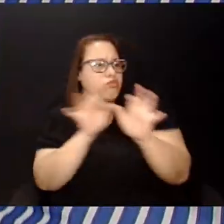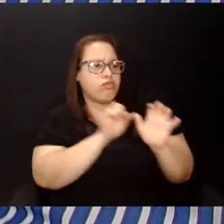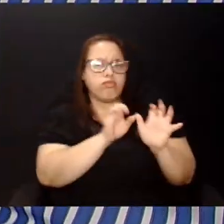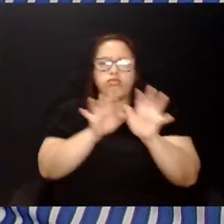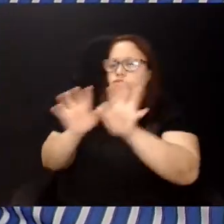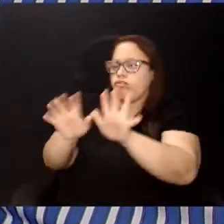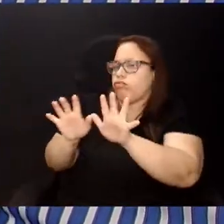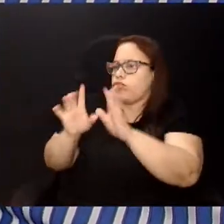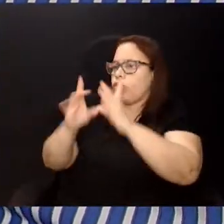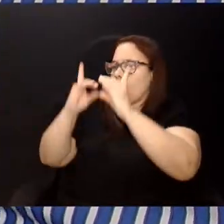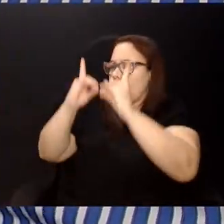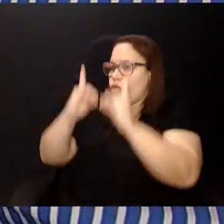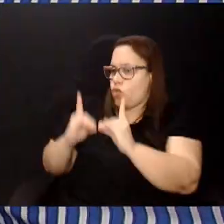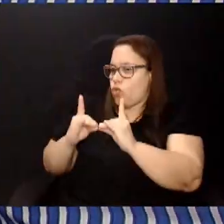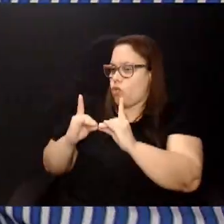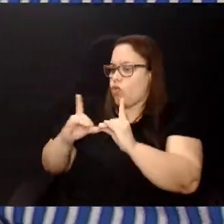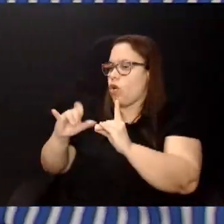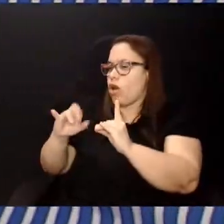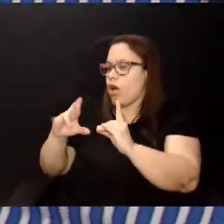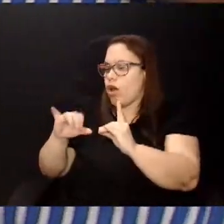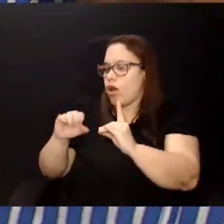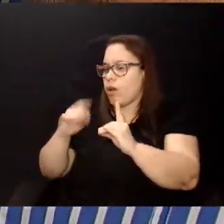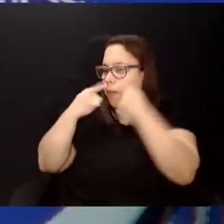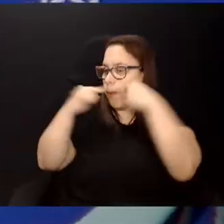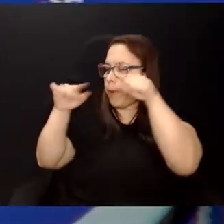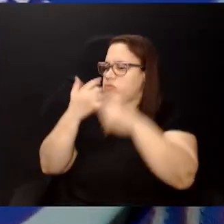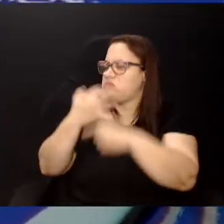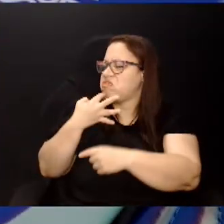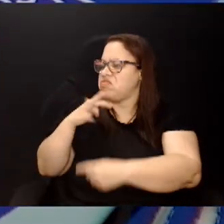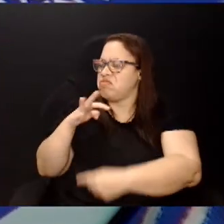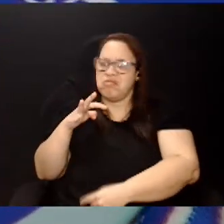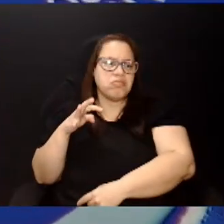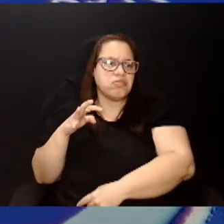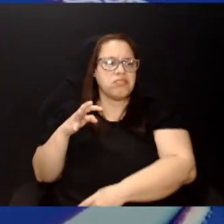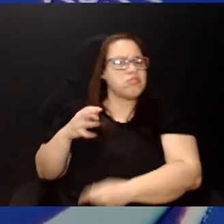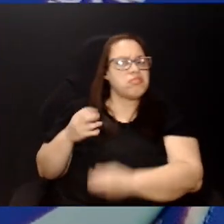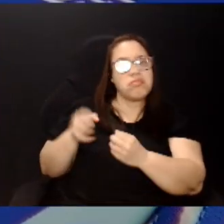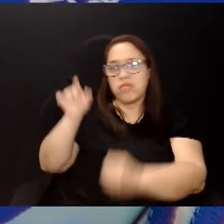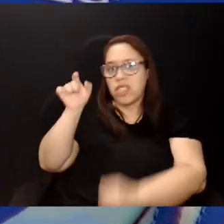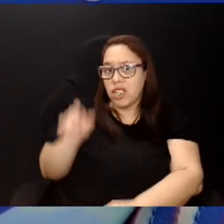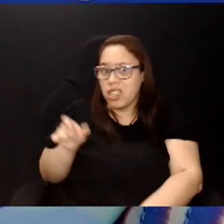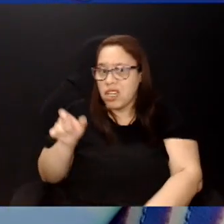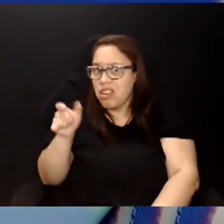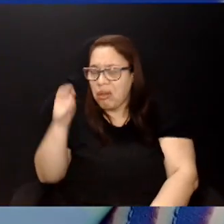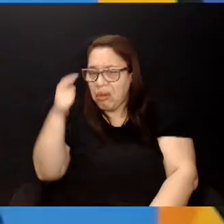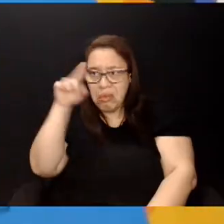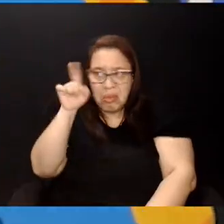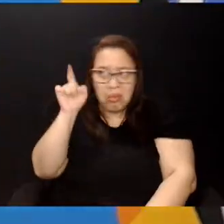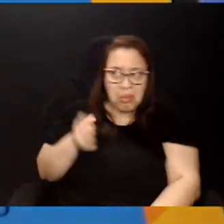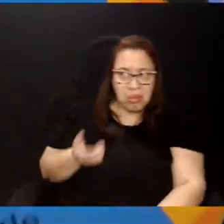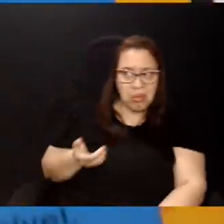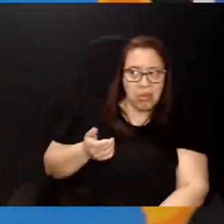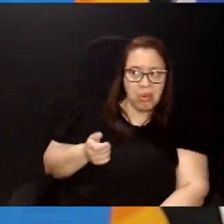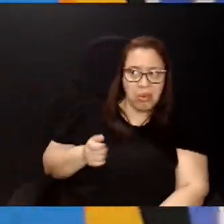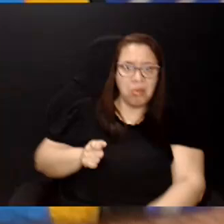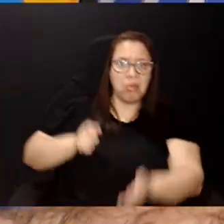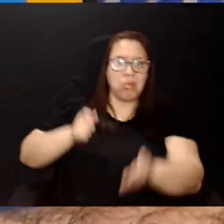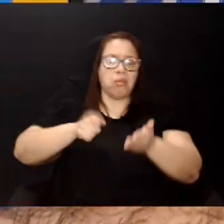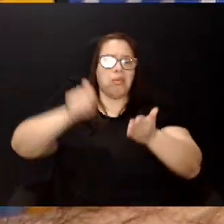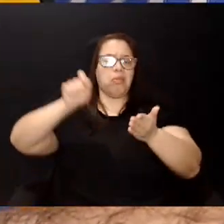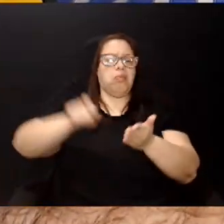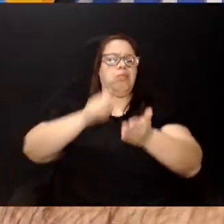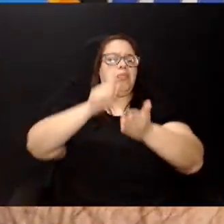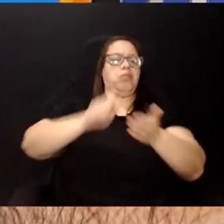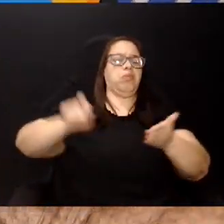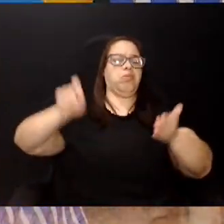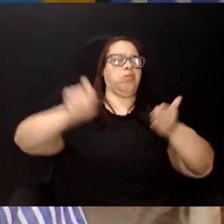Carlos Gomes e ainda não conseguem identificar quem é aquele homem que está ali com a batuta regendo uma orquestra